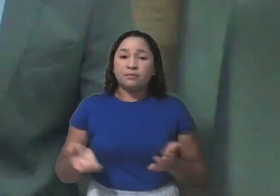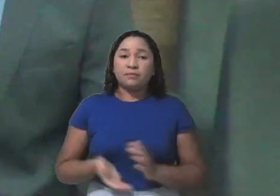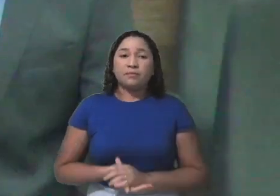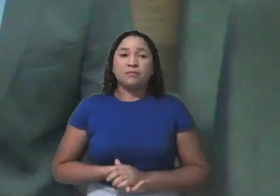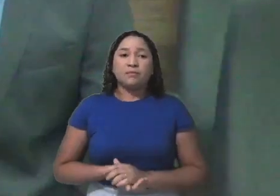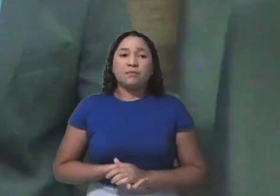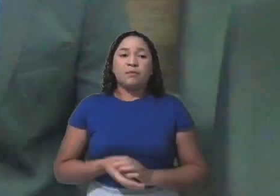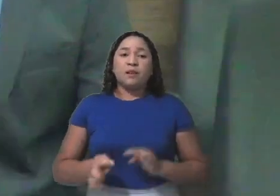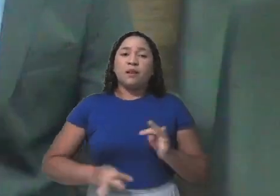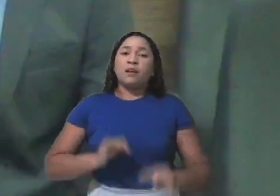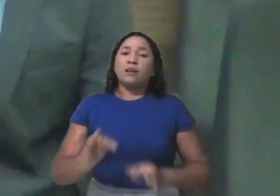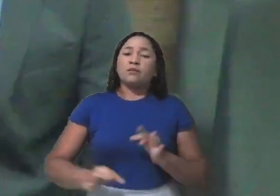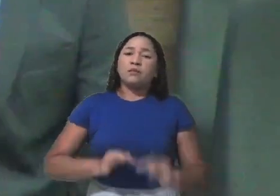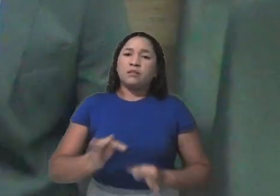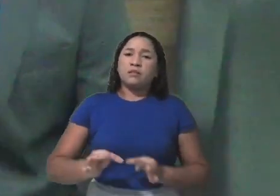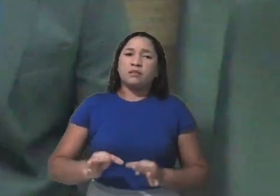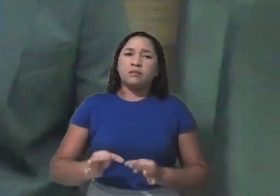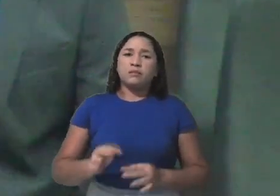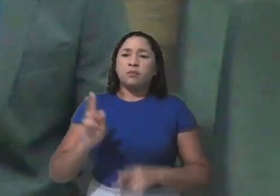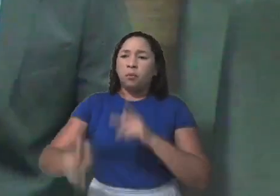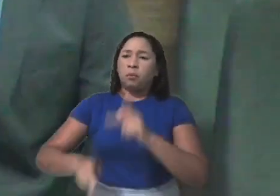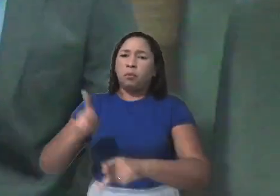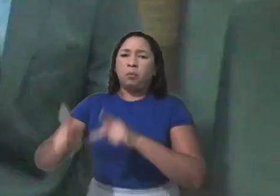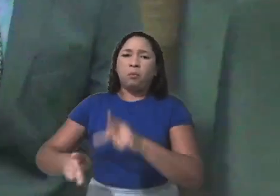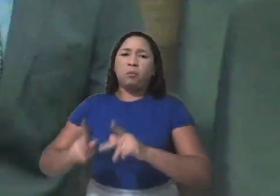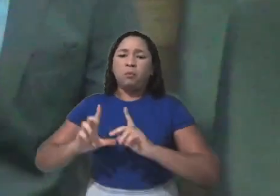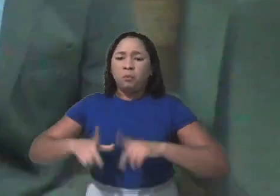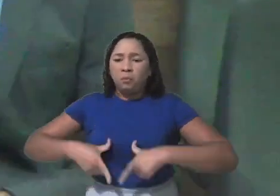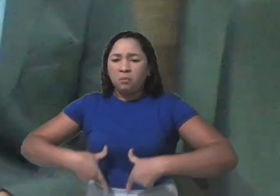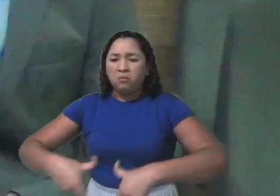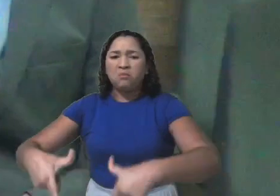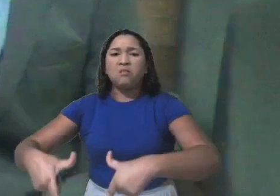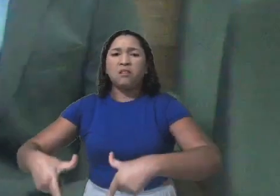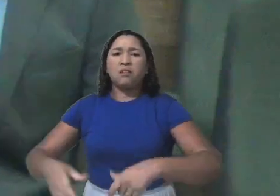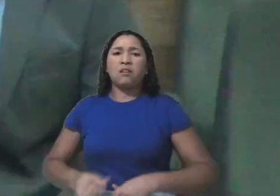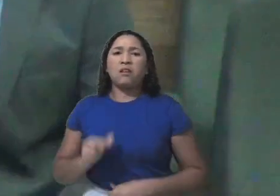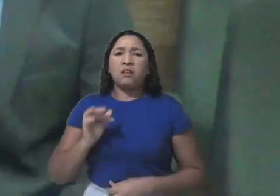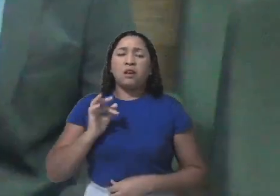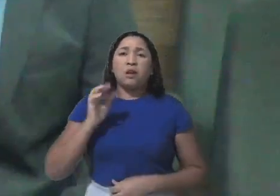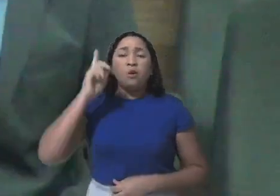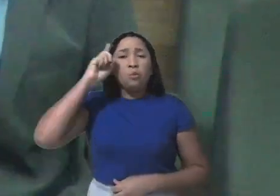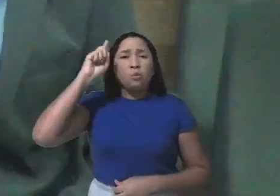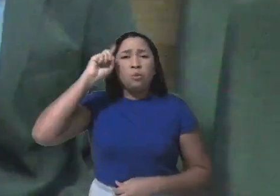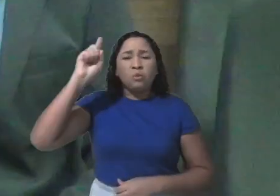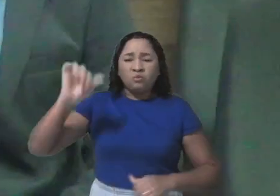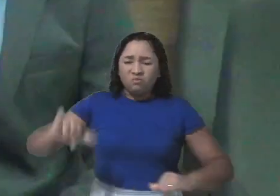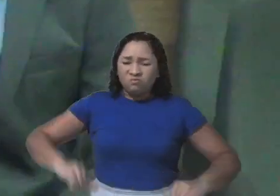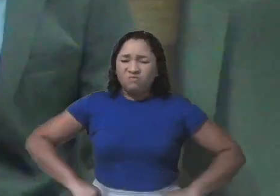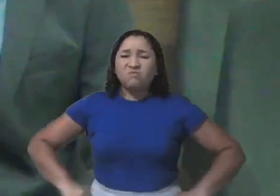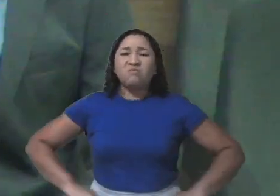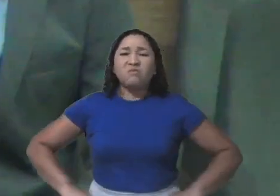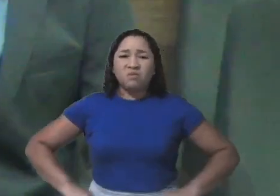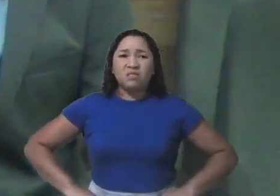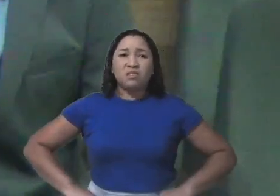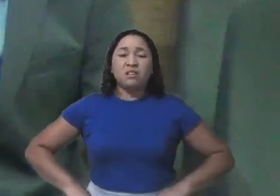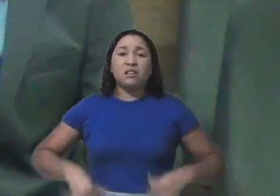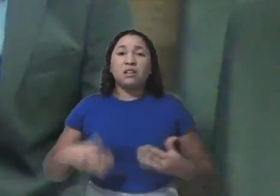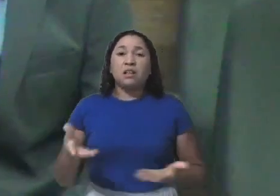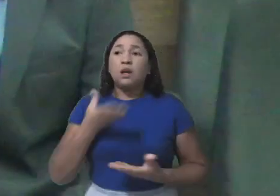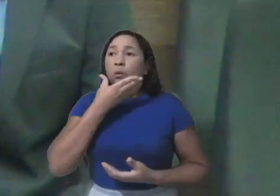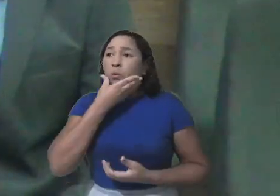no tratamento para com Israel, na grande tribulação, quando os israelitas ao final